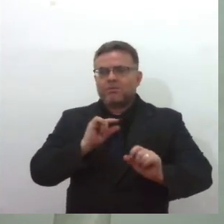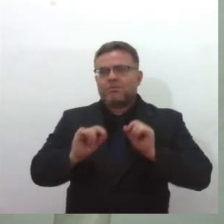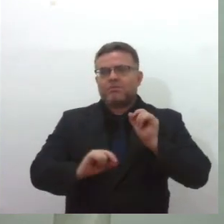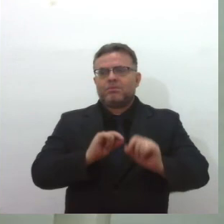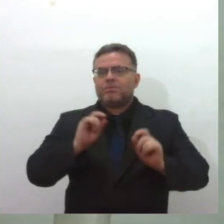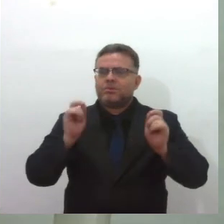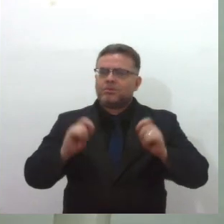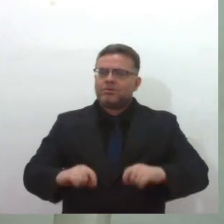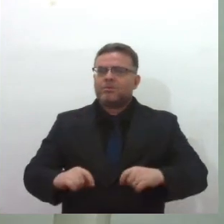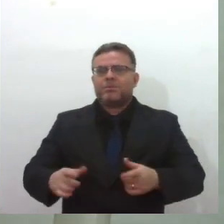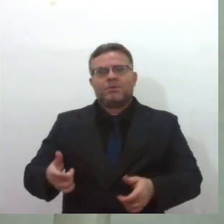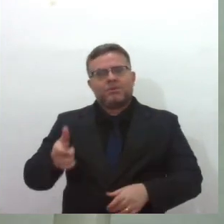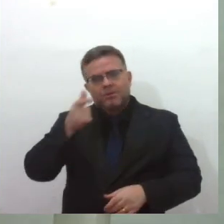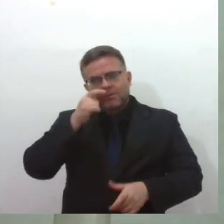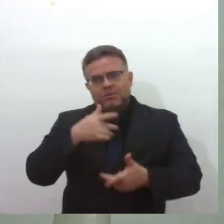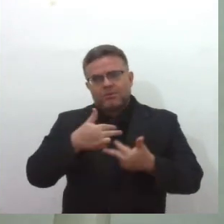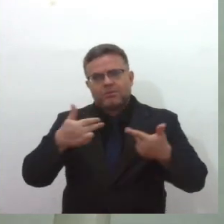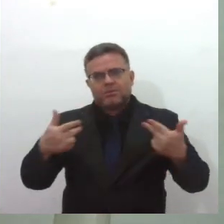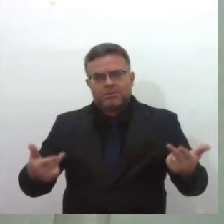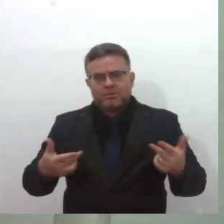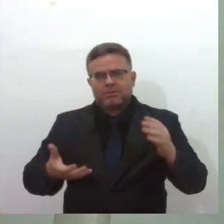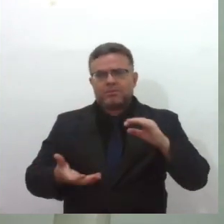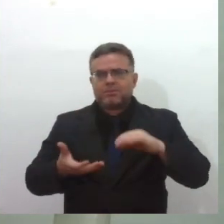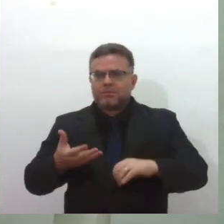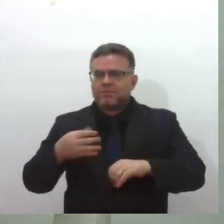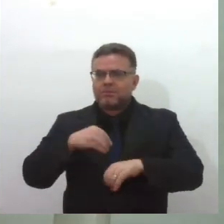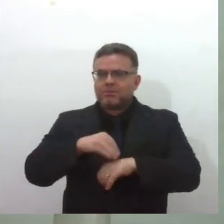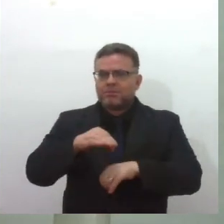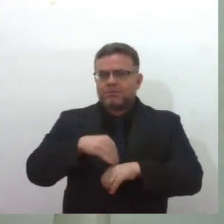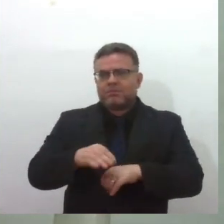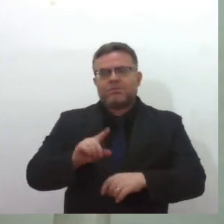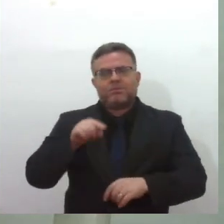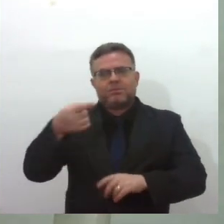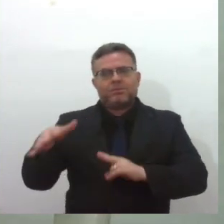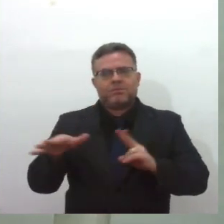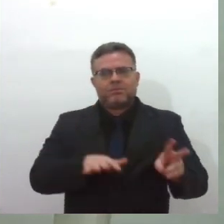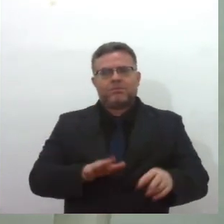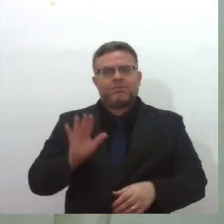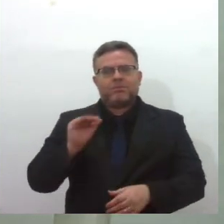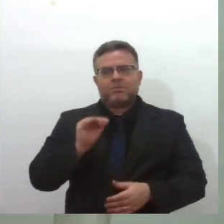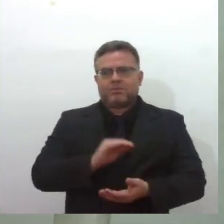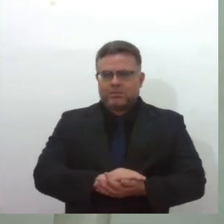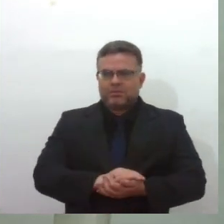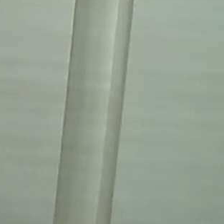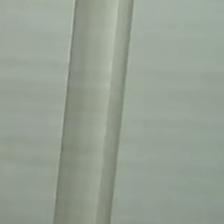no canto inferior da tela. O Congresso em Pauta volta na semana que vem. Até lá!